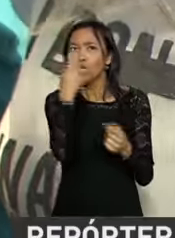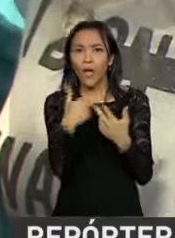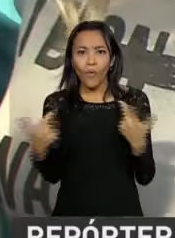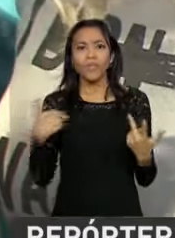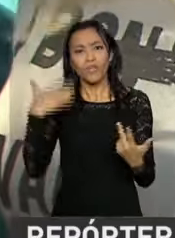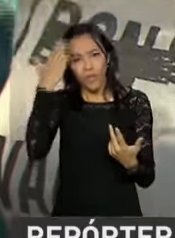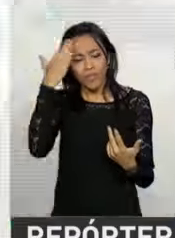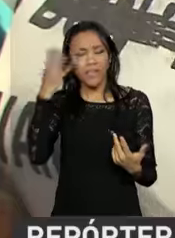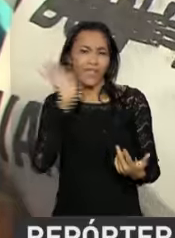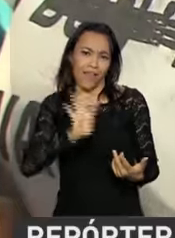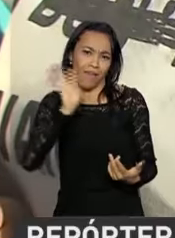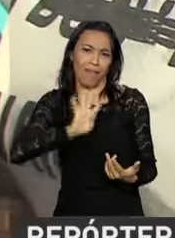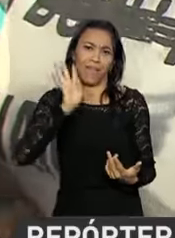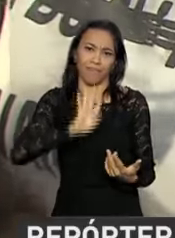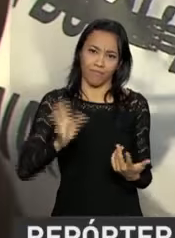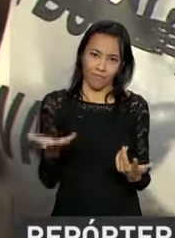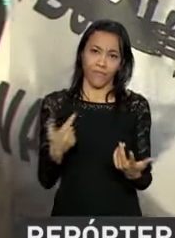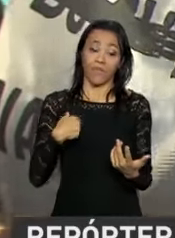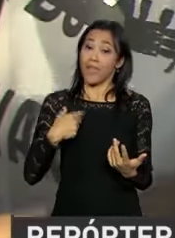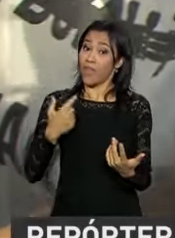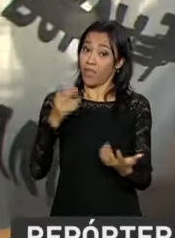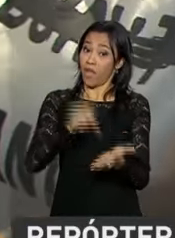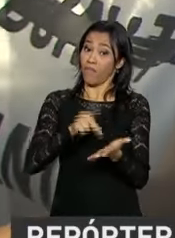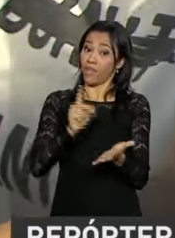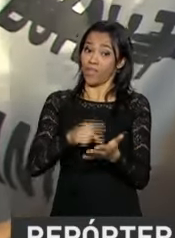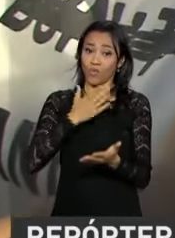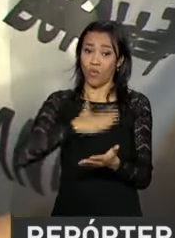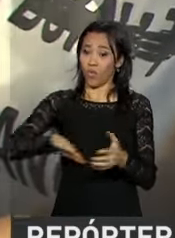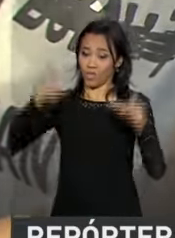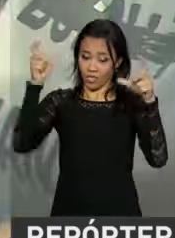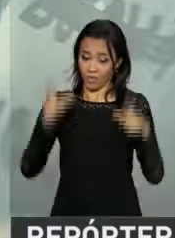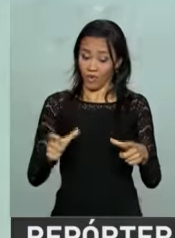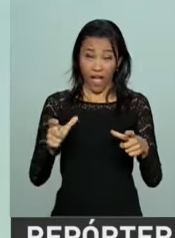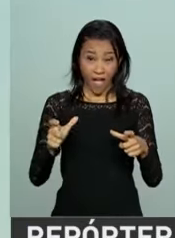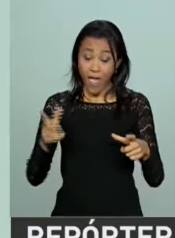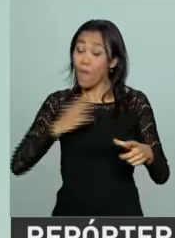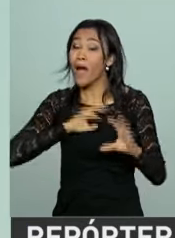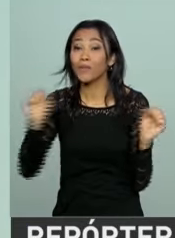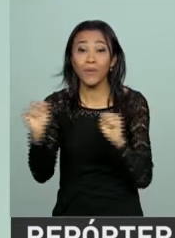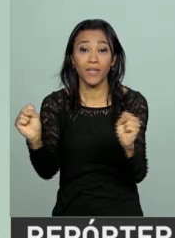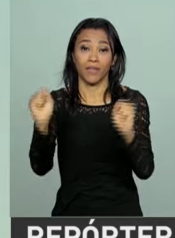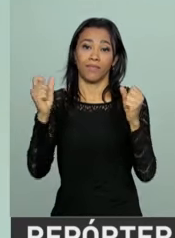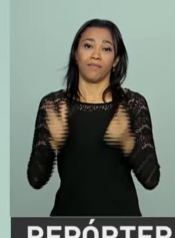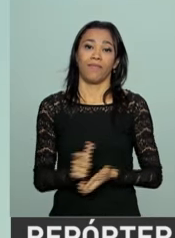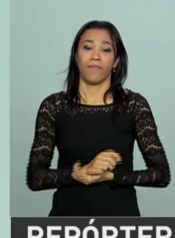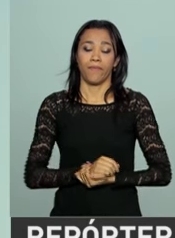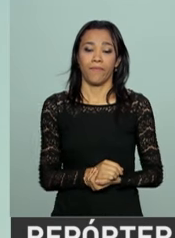que eu sei é que vai ser legal. Na verdade, eu não gostei desse lugar, eu adorei.